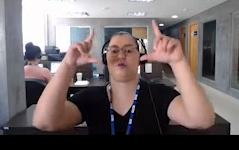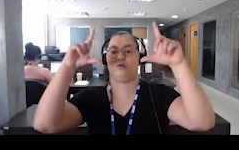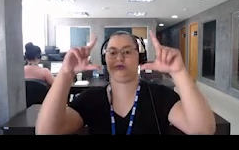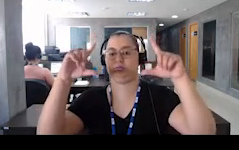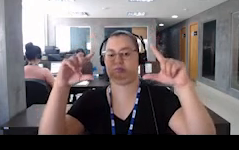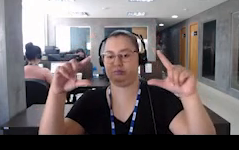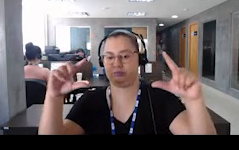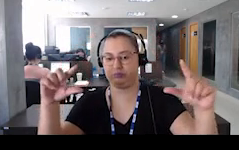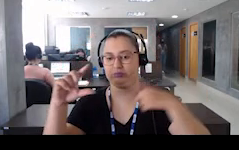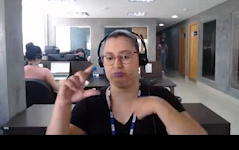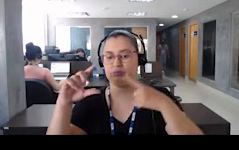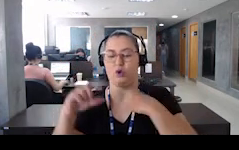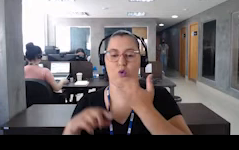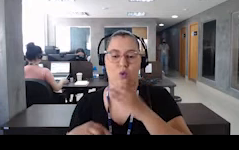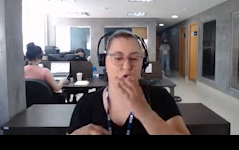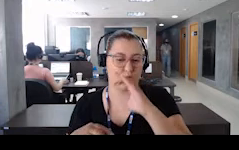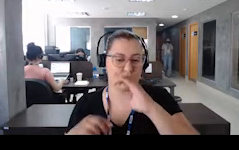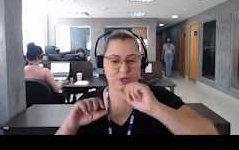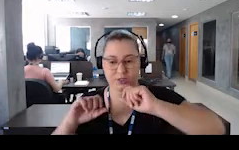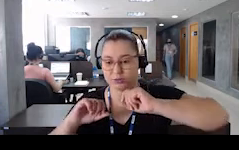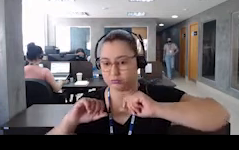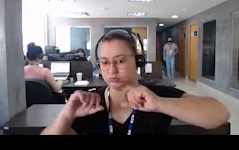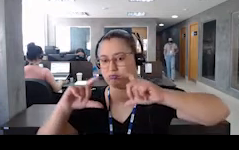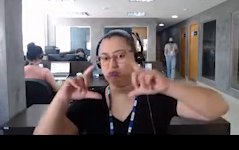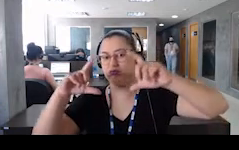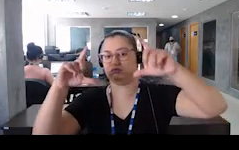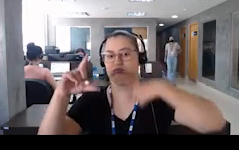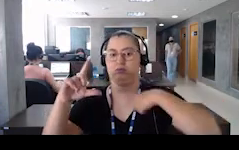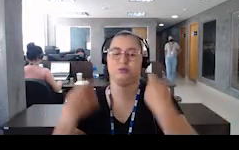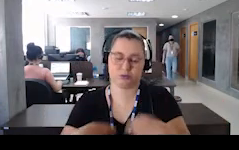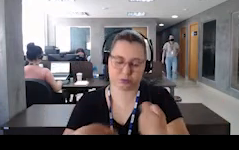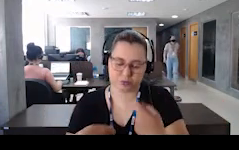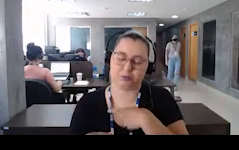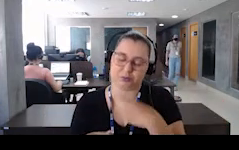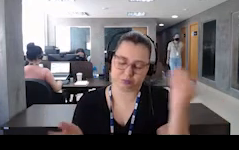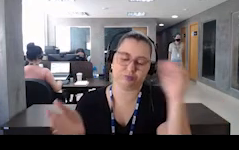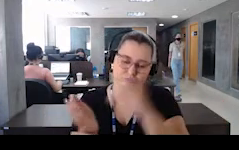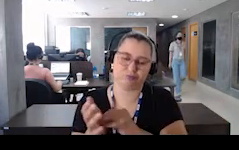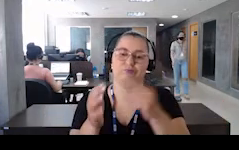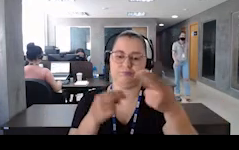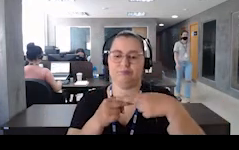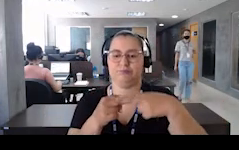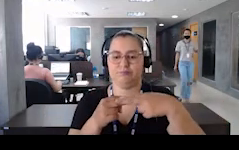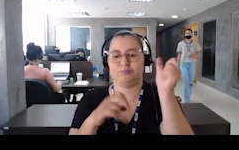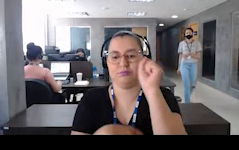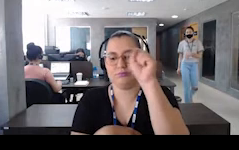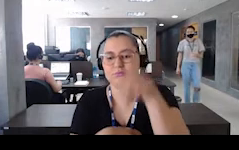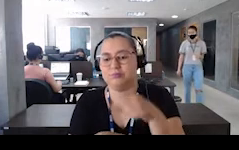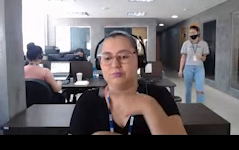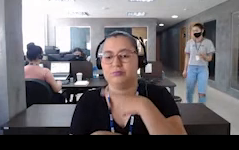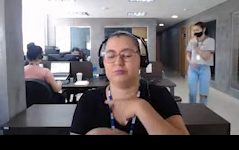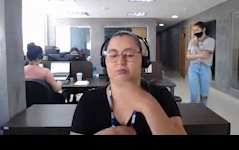né? Então, quando a corrente elétrica é muito alta, aí a gente precisa utilizar, né, desse componente aqui para